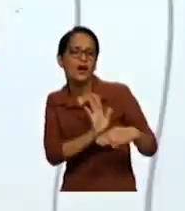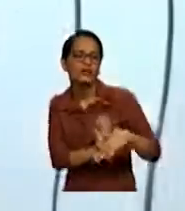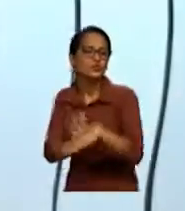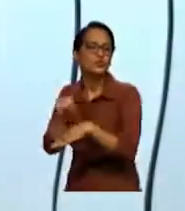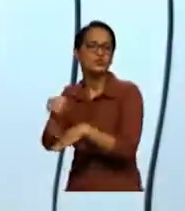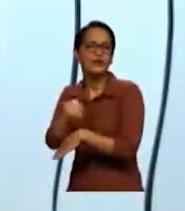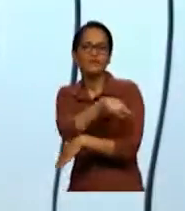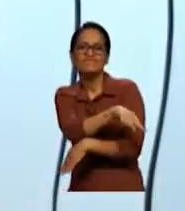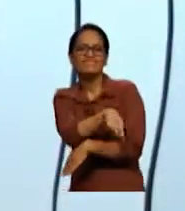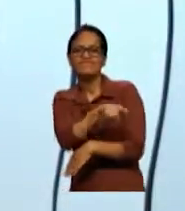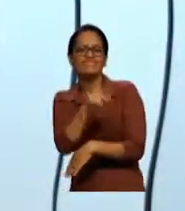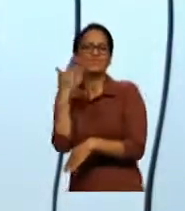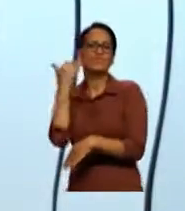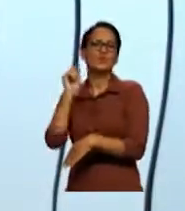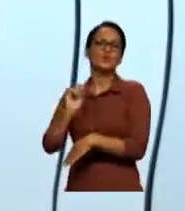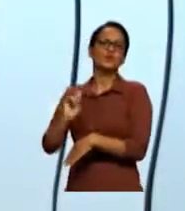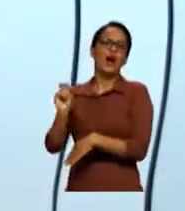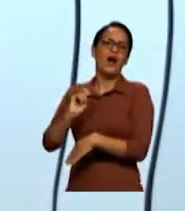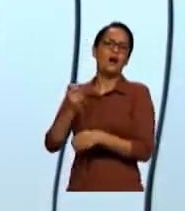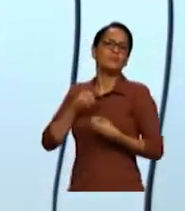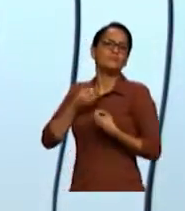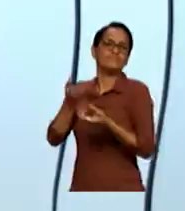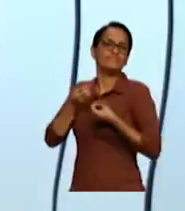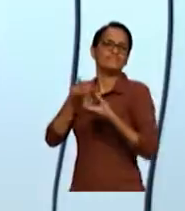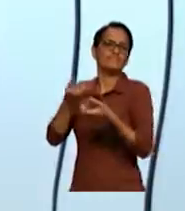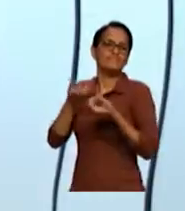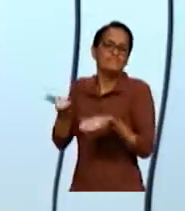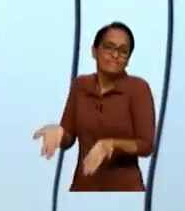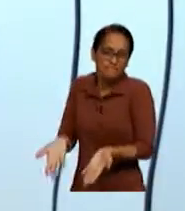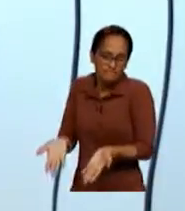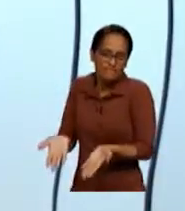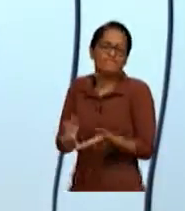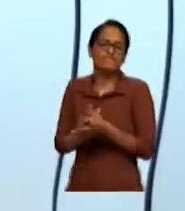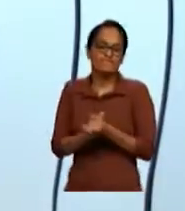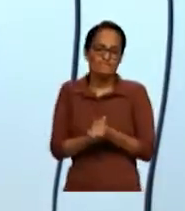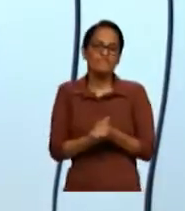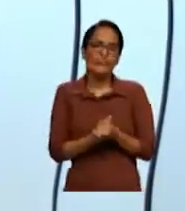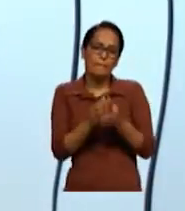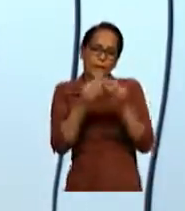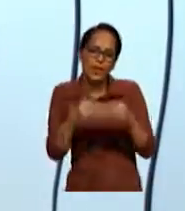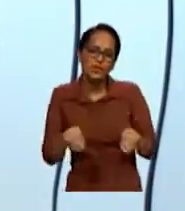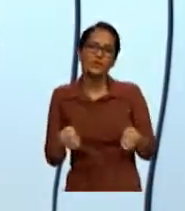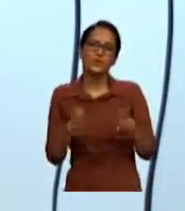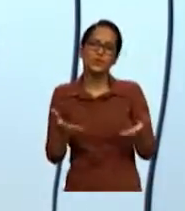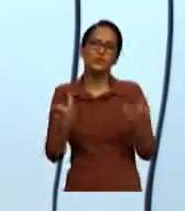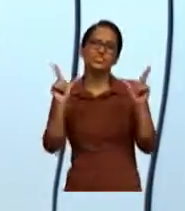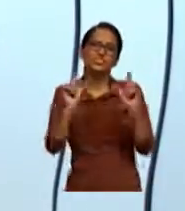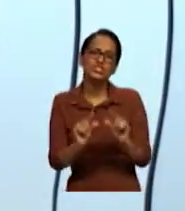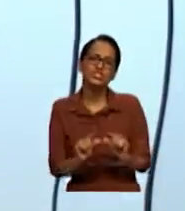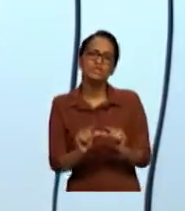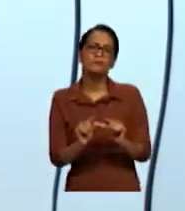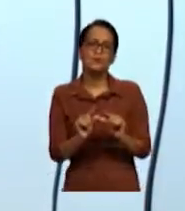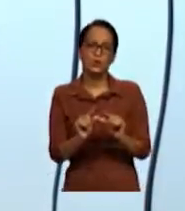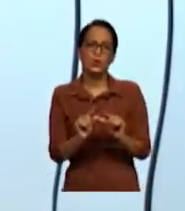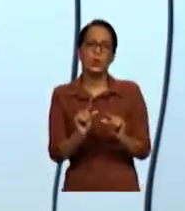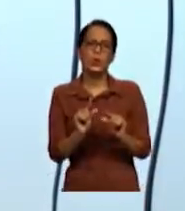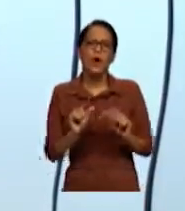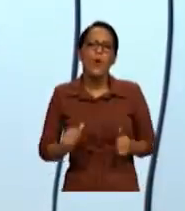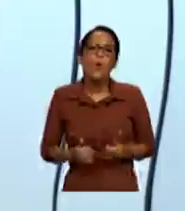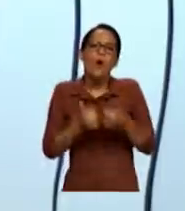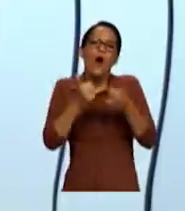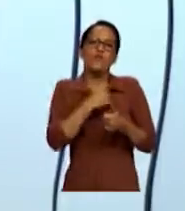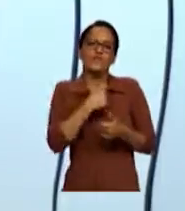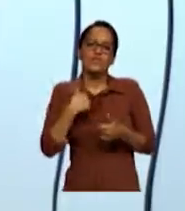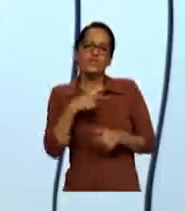poder ter informações de um determinado produto? Não, então isso vai o quê? Diminuir essa